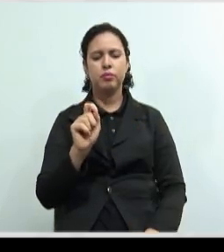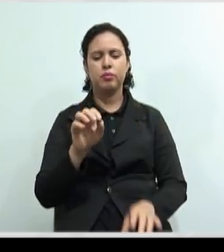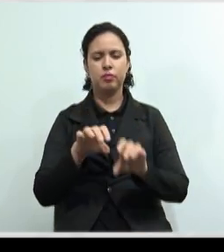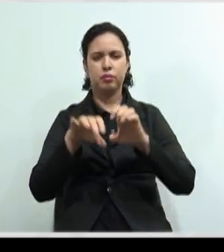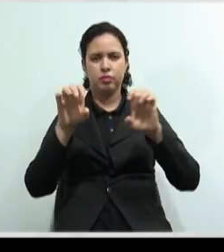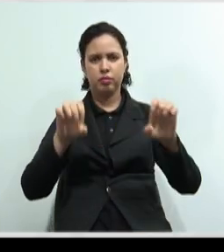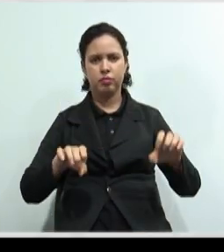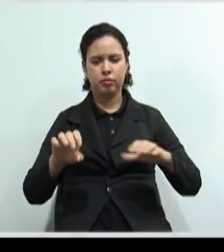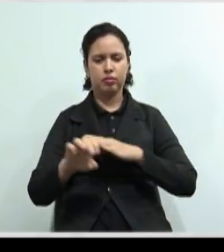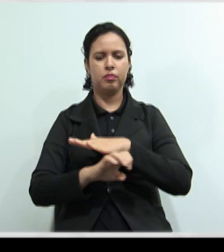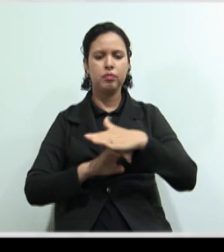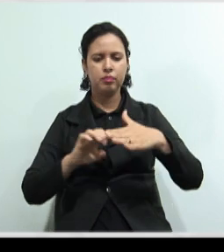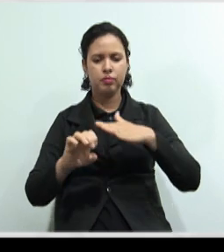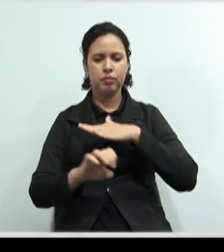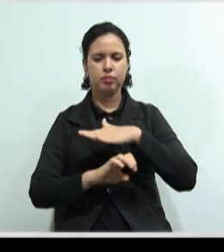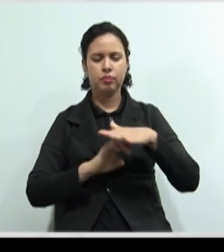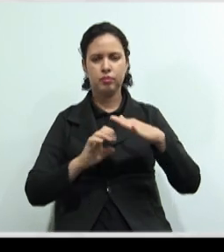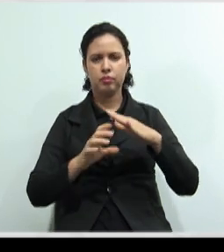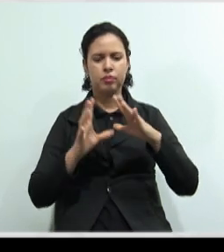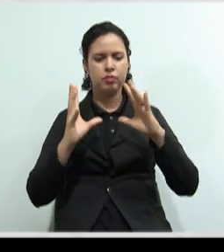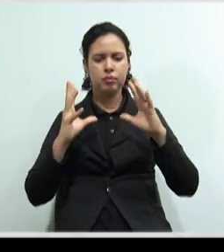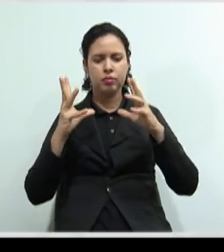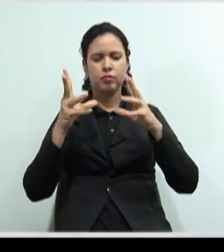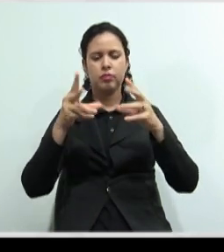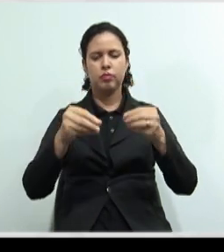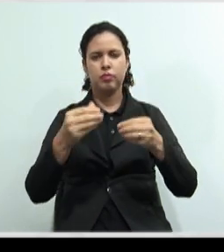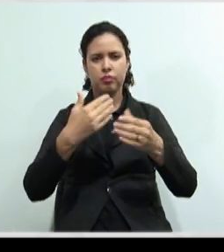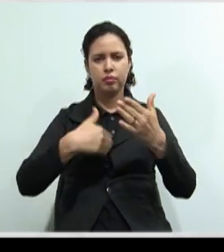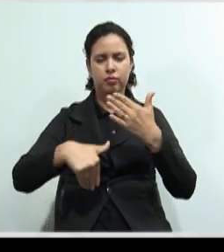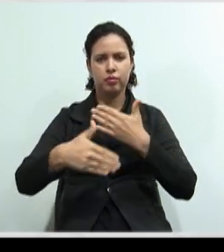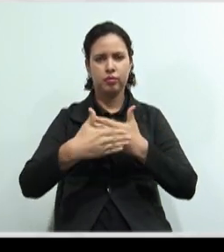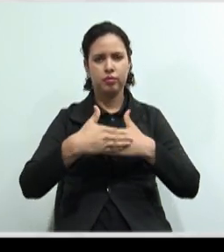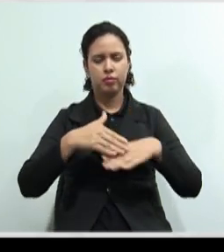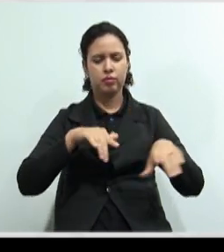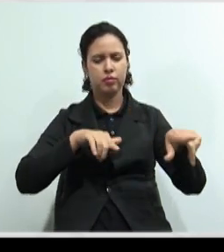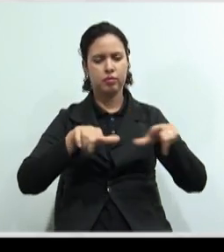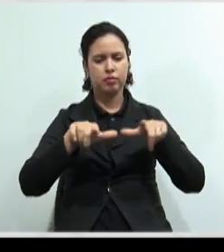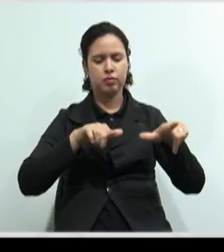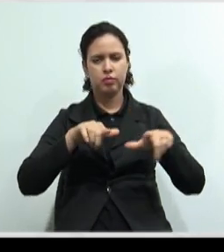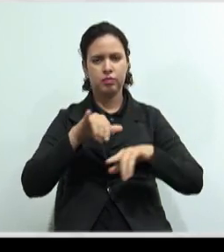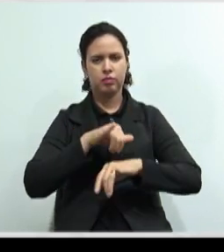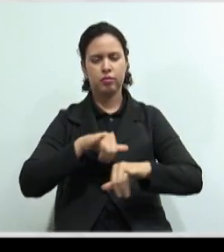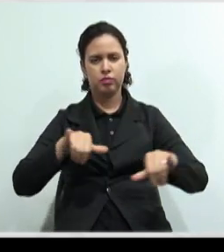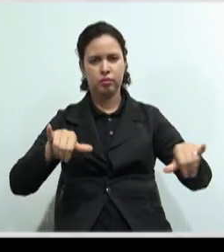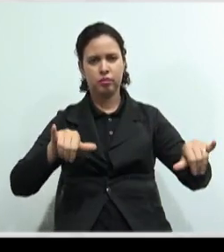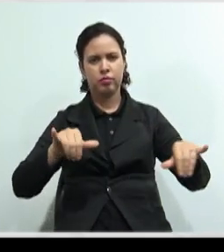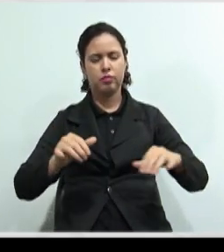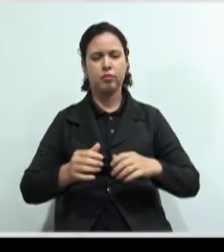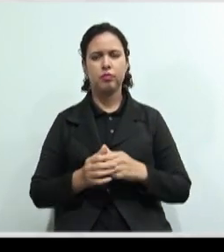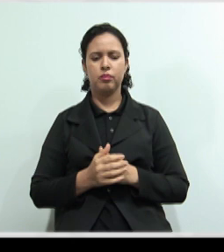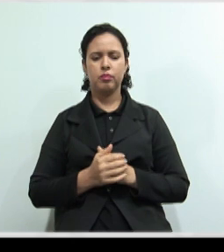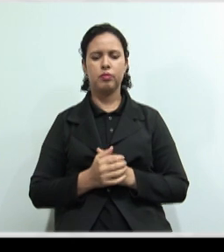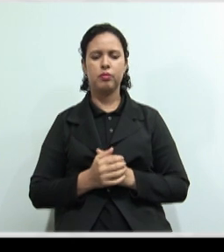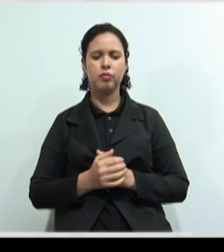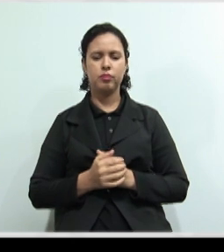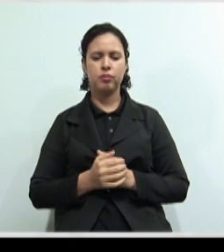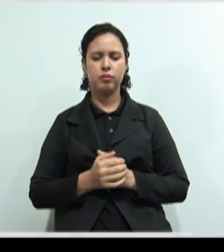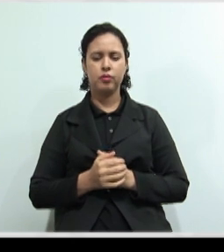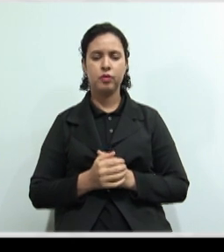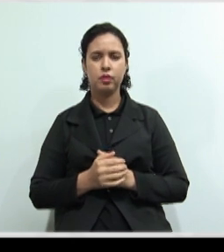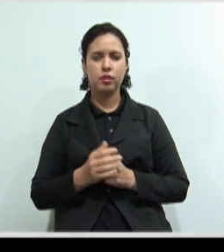das organizações e todos os aspectos da sua atividade e informação mútua entre todos